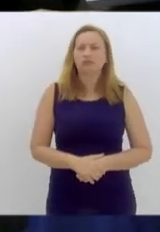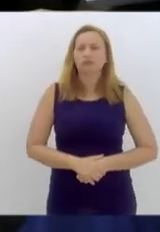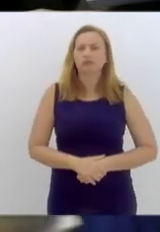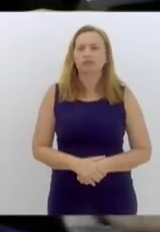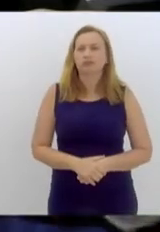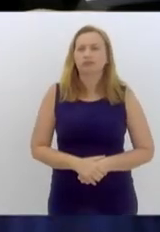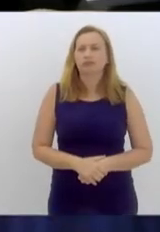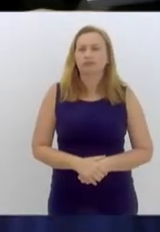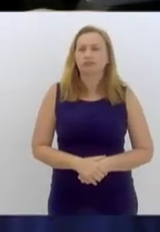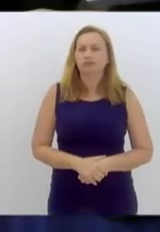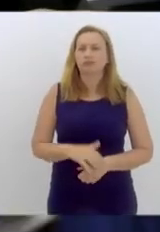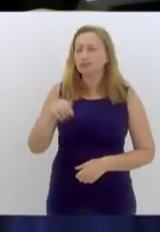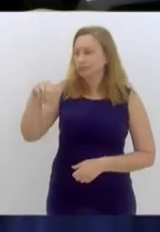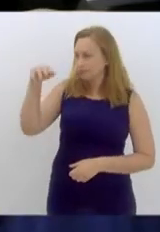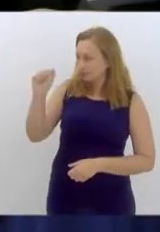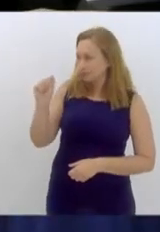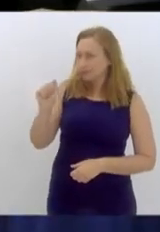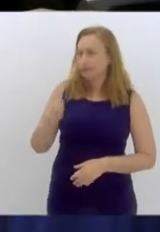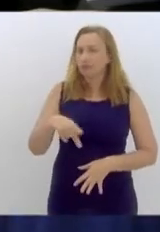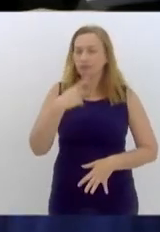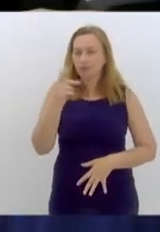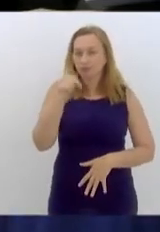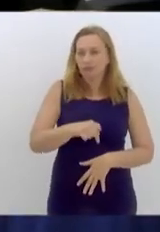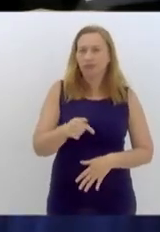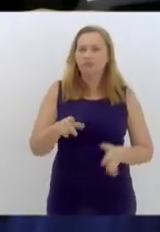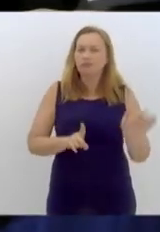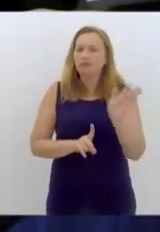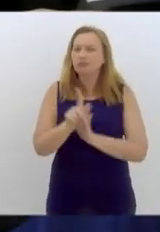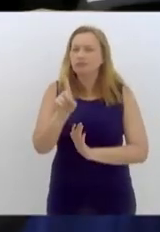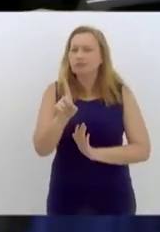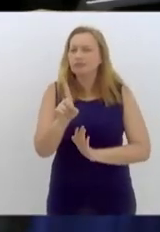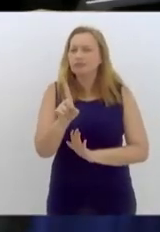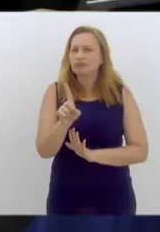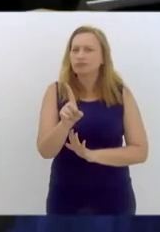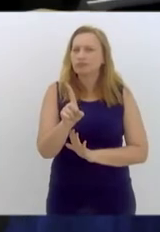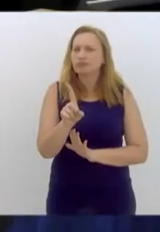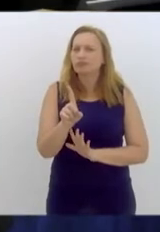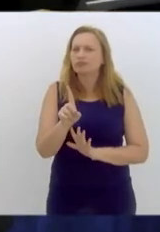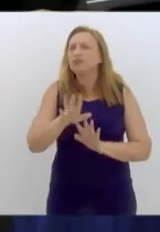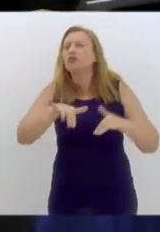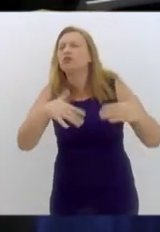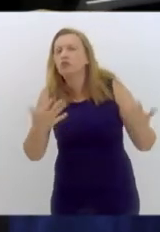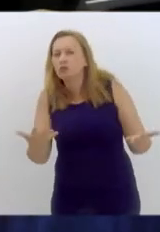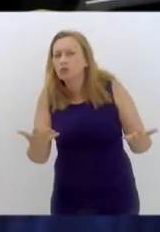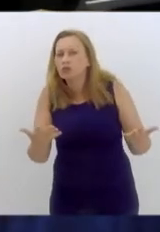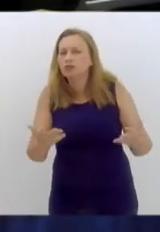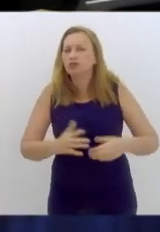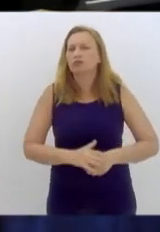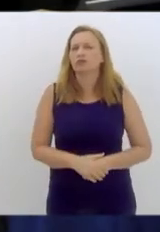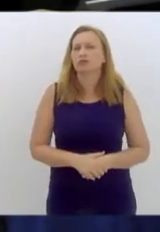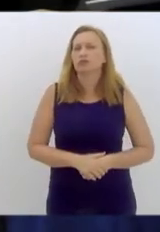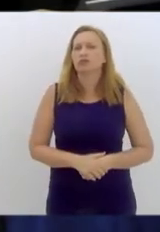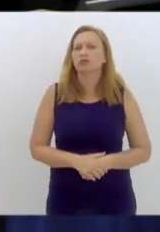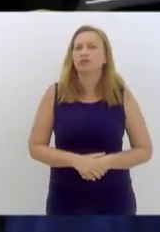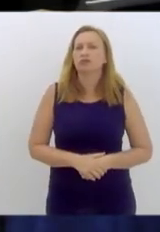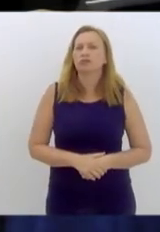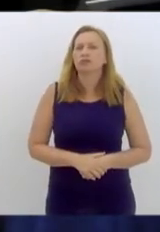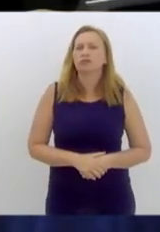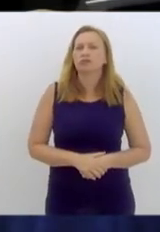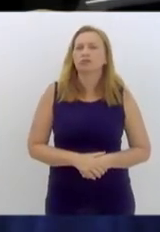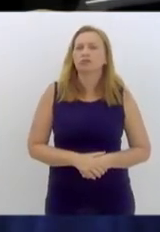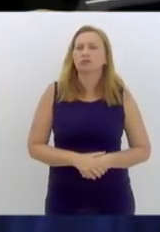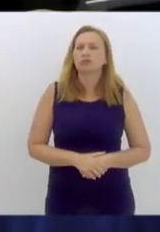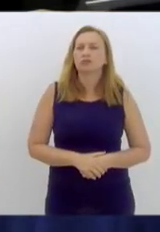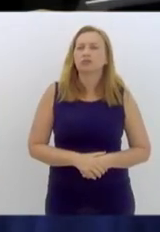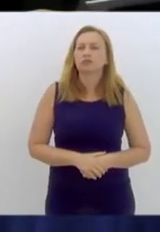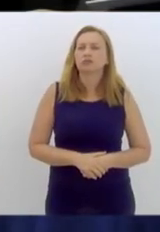aí, Ana Valentina, quem eu saúdo aqui, eu me pergunto, assim, quando foi que, afinal de contas,